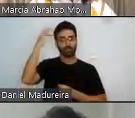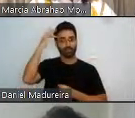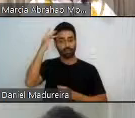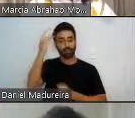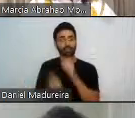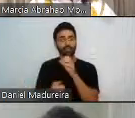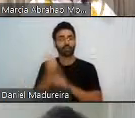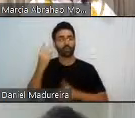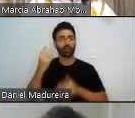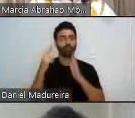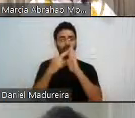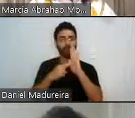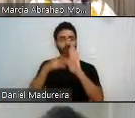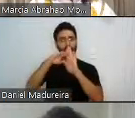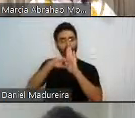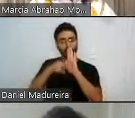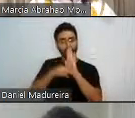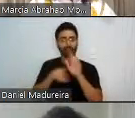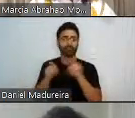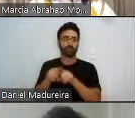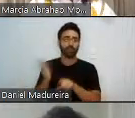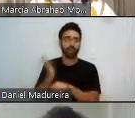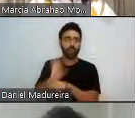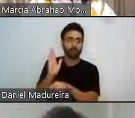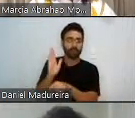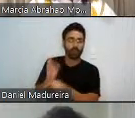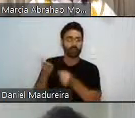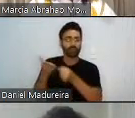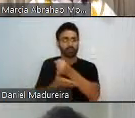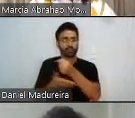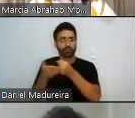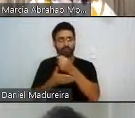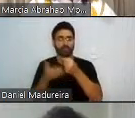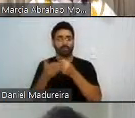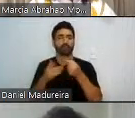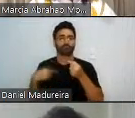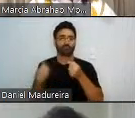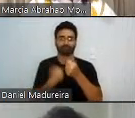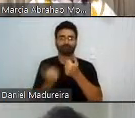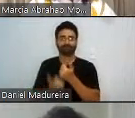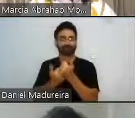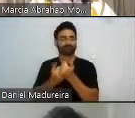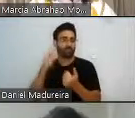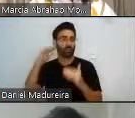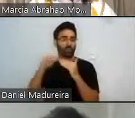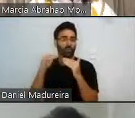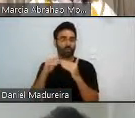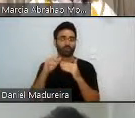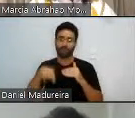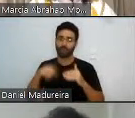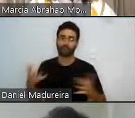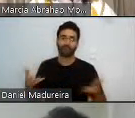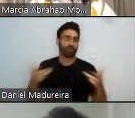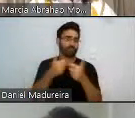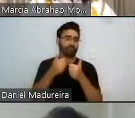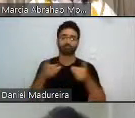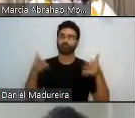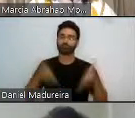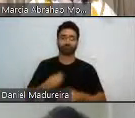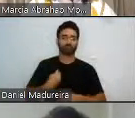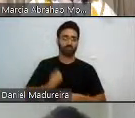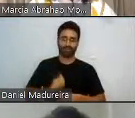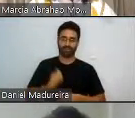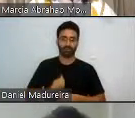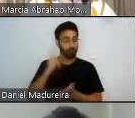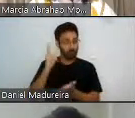the ceremonies honoring Noam and his contributions. I hope and trust that sometime in the very near future, we will all be able to gather for a